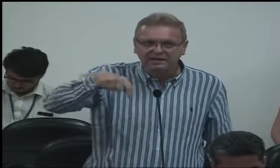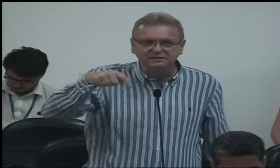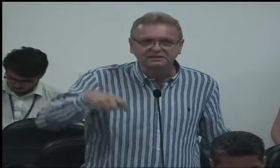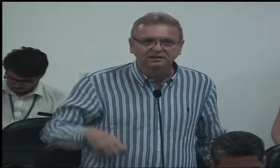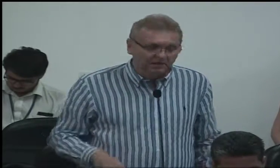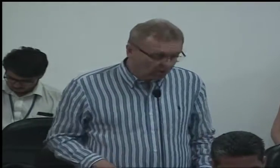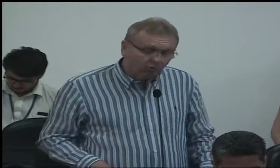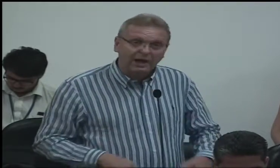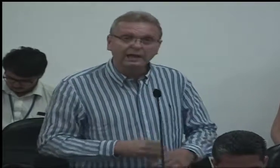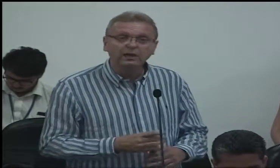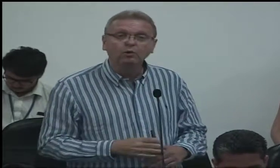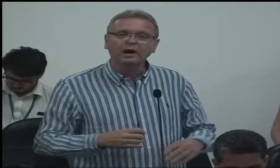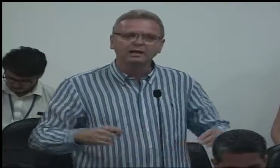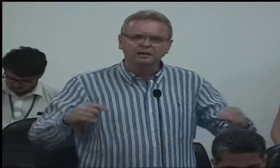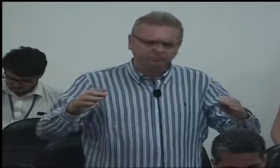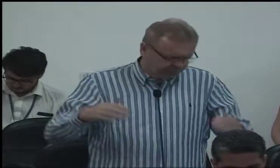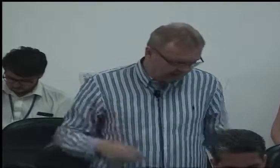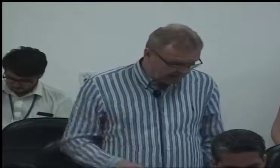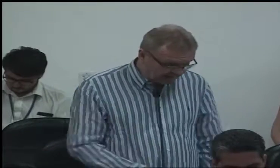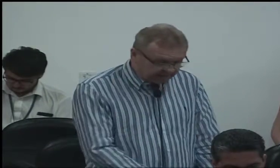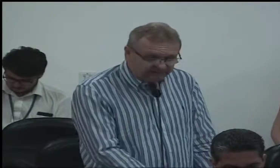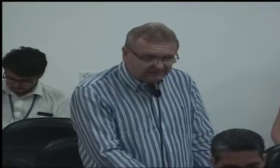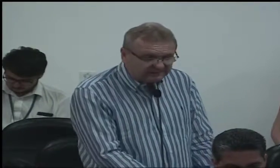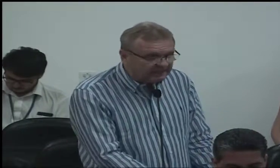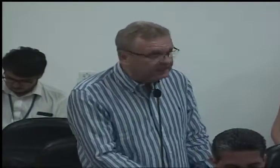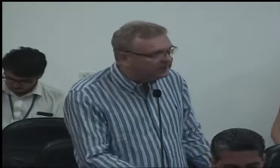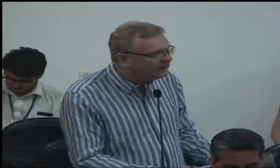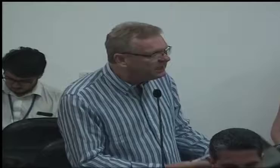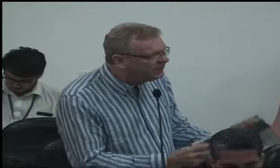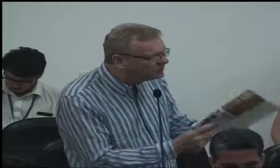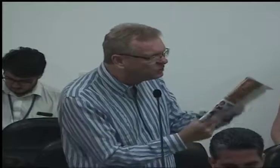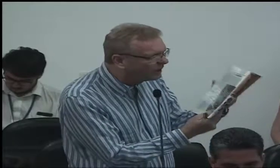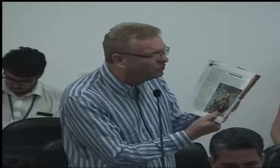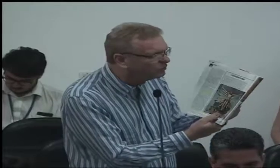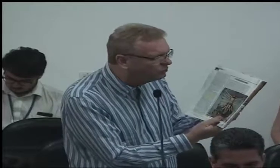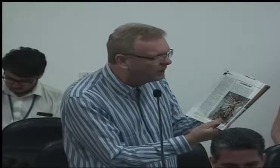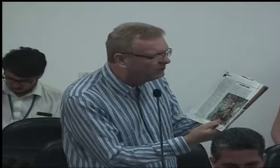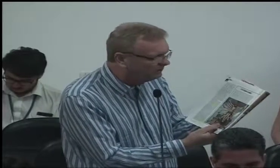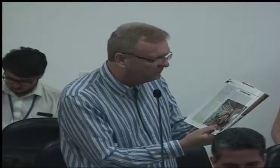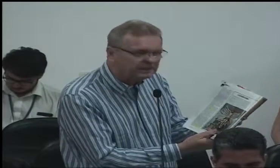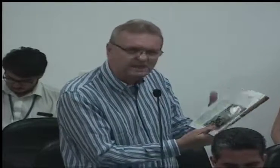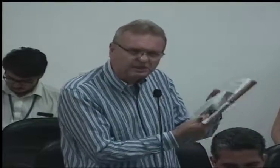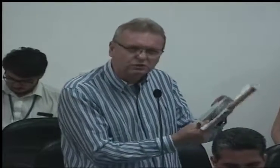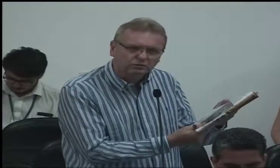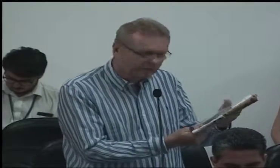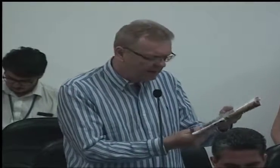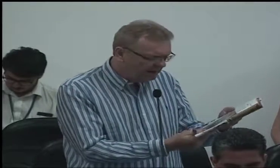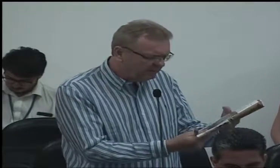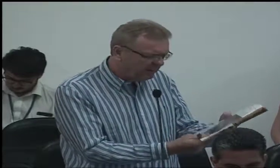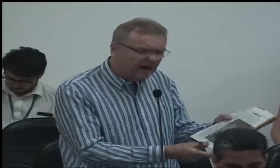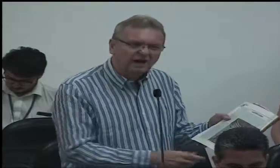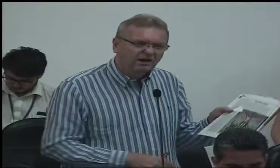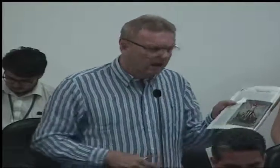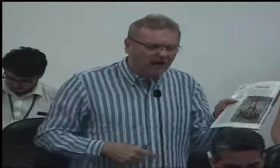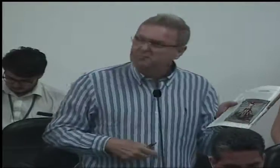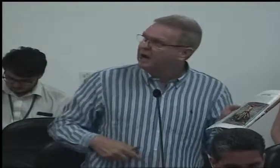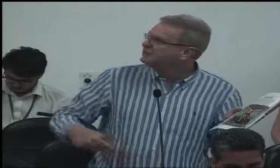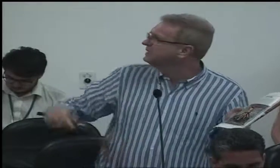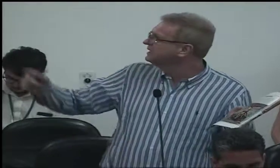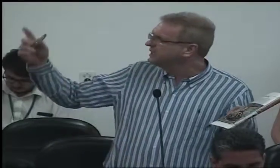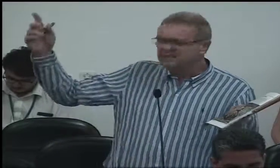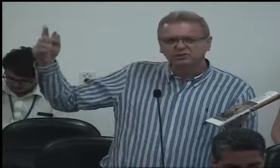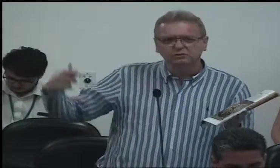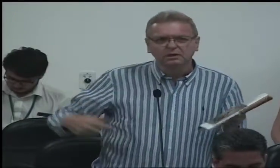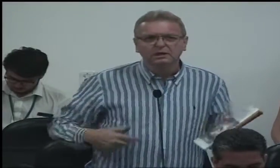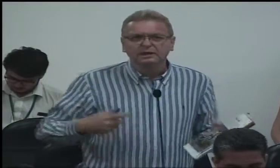o país, com a lei Rouanet, para dizer que isso é cultura, isso. Pegar a imagem